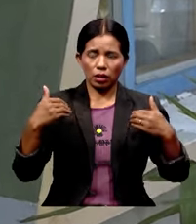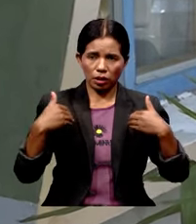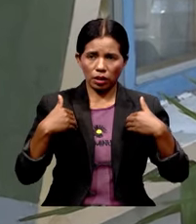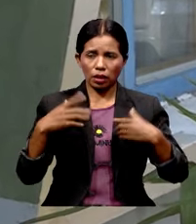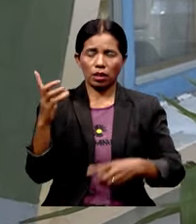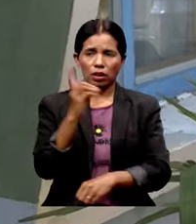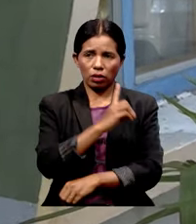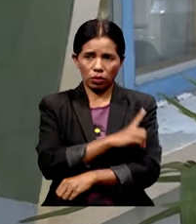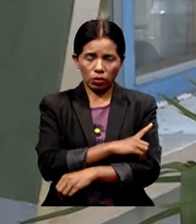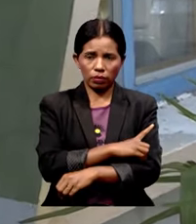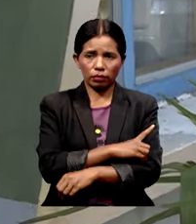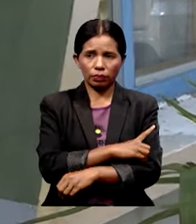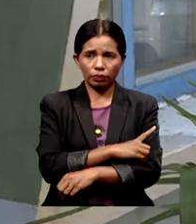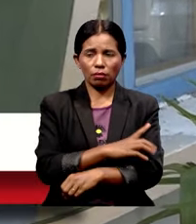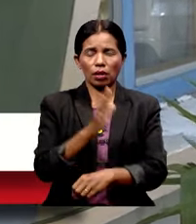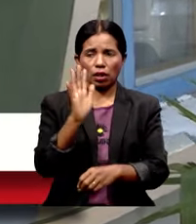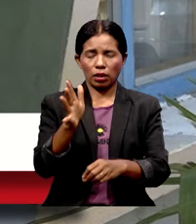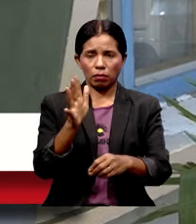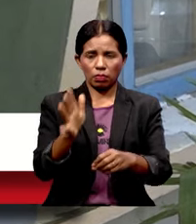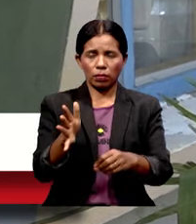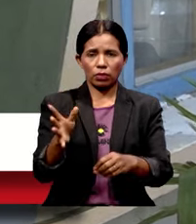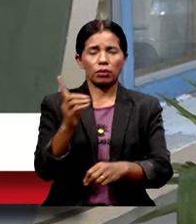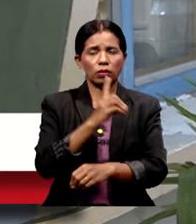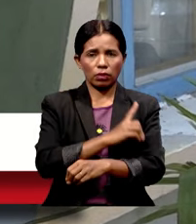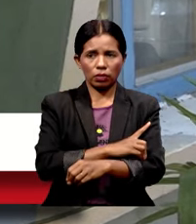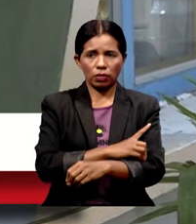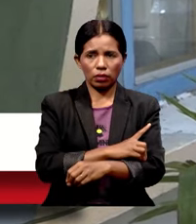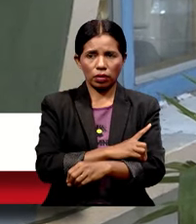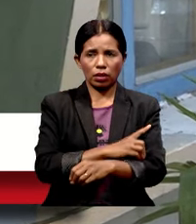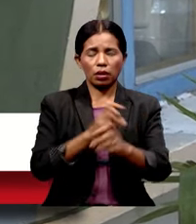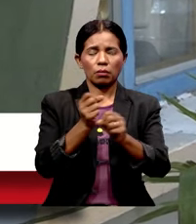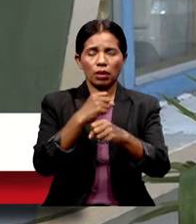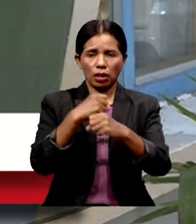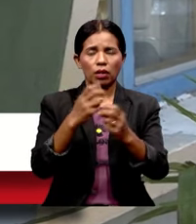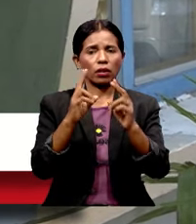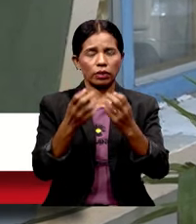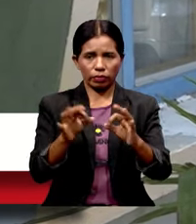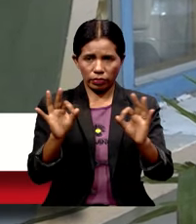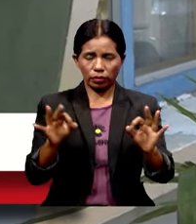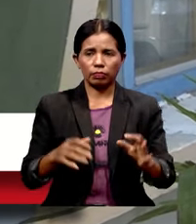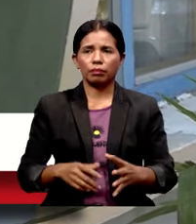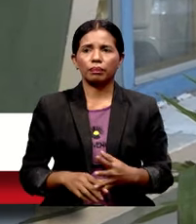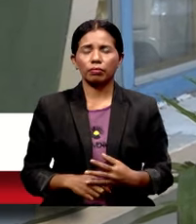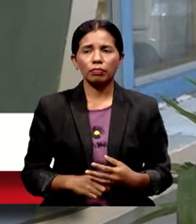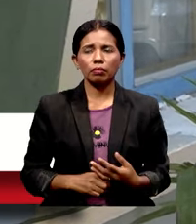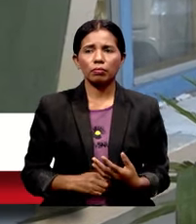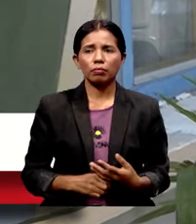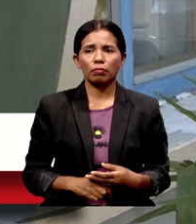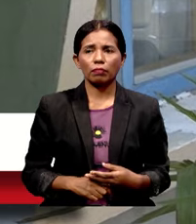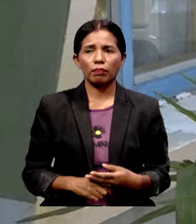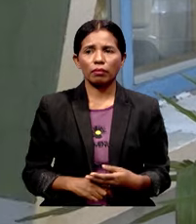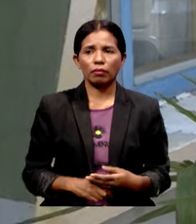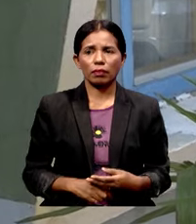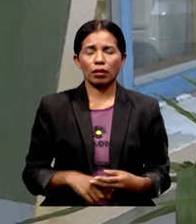sei ela 50 e tal dias para passar pela finalização. Ser, né? Prazo